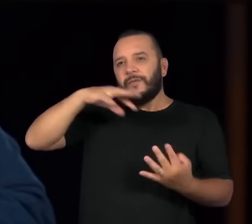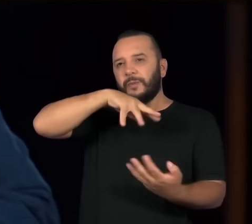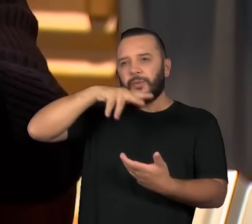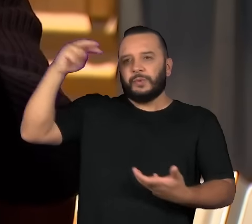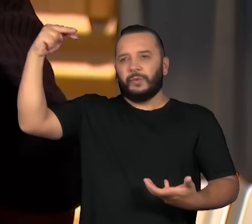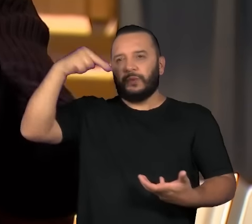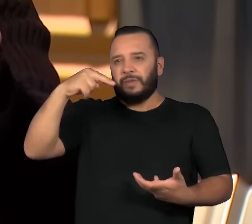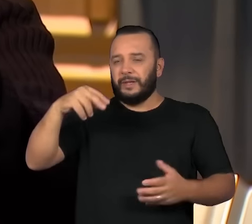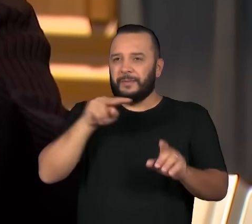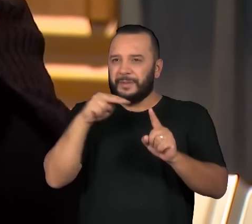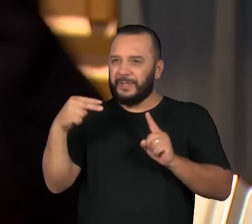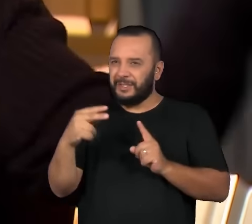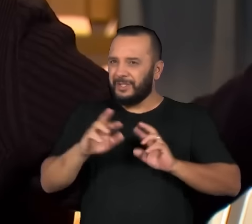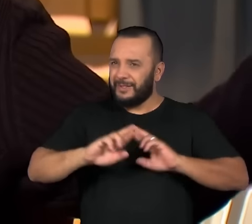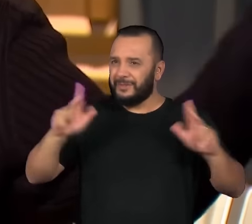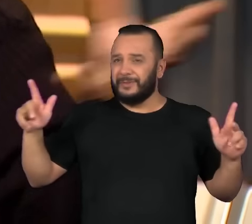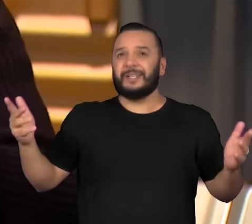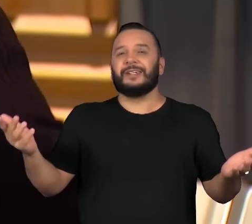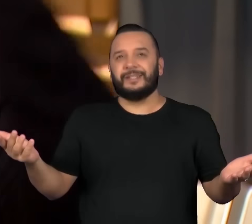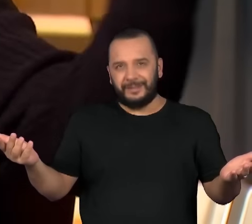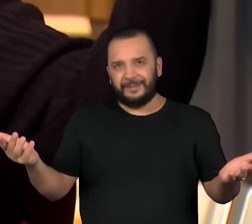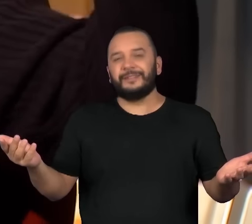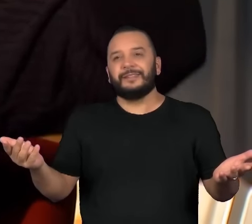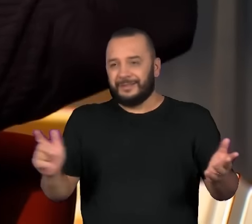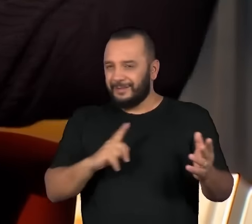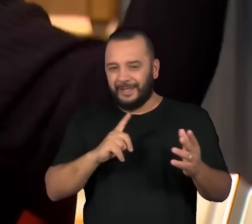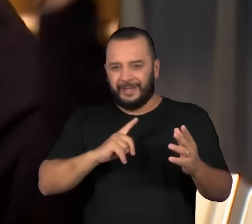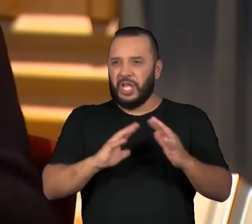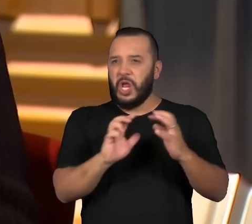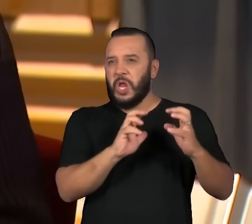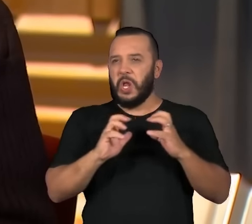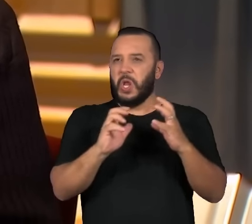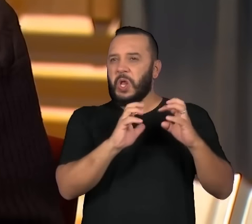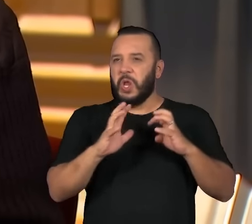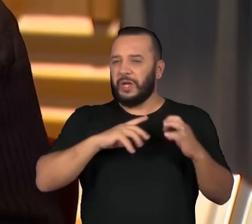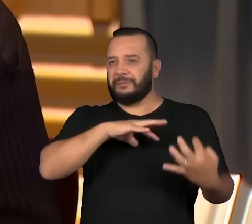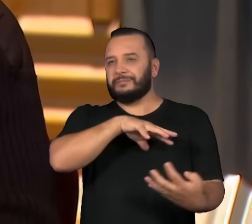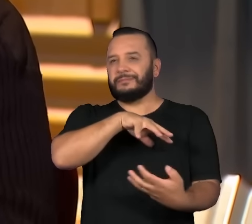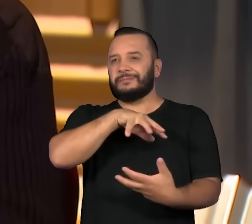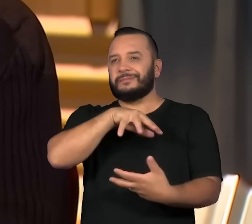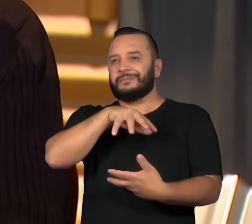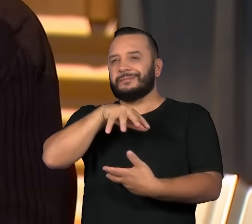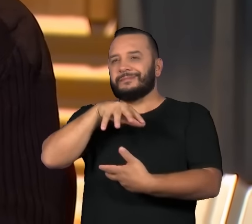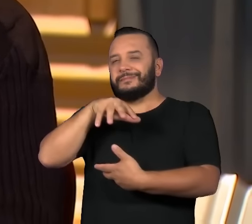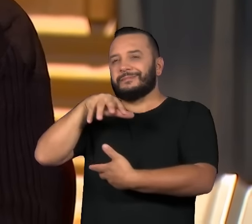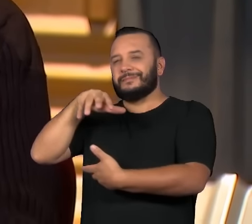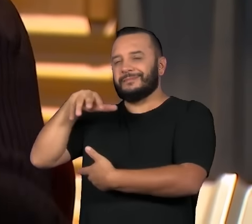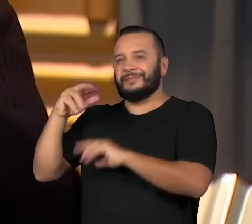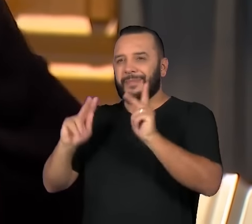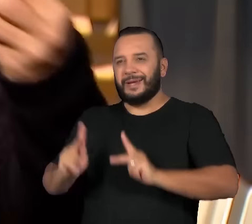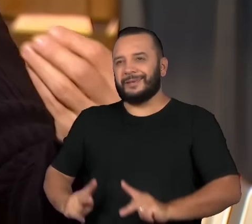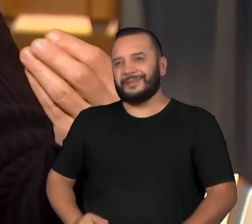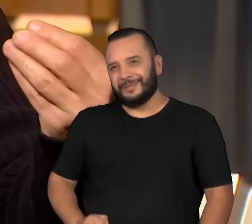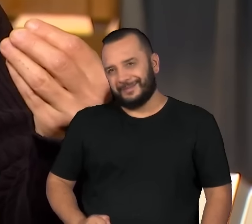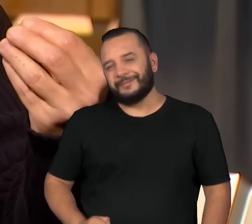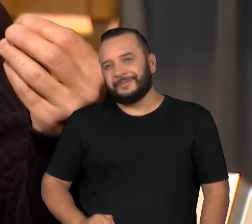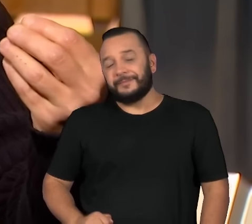tudo brigando lá dentro. É uma bolota flutuando ali na imensidão da paz. E aí você tem uma